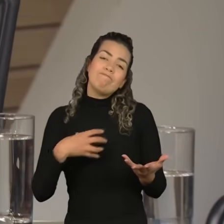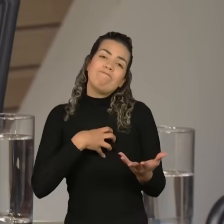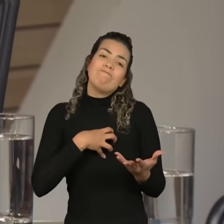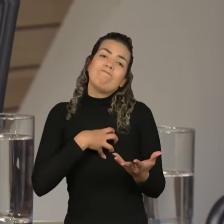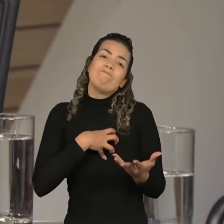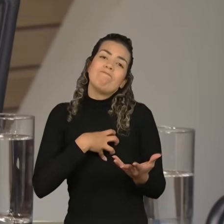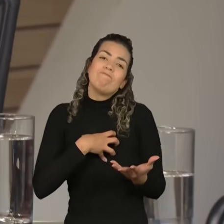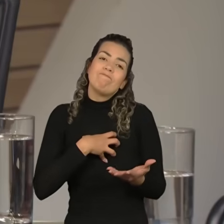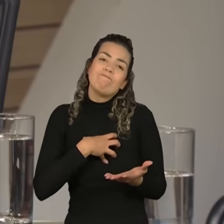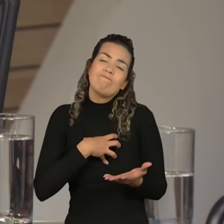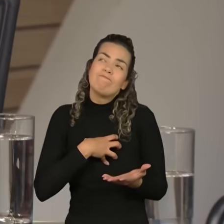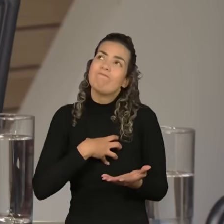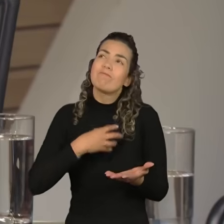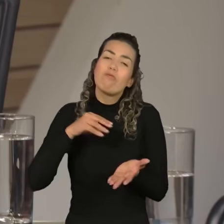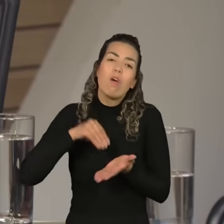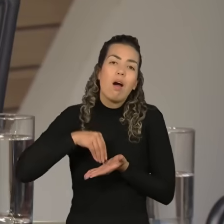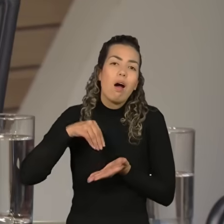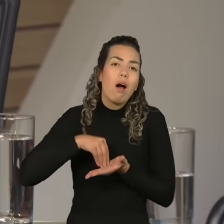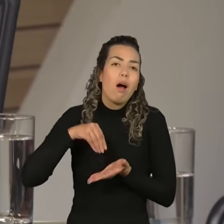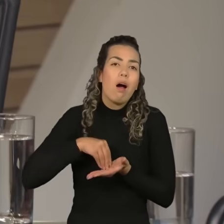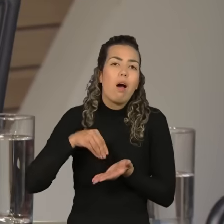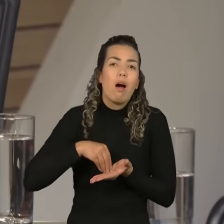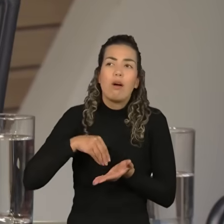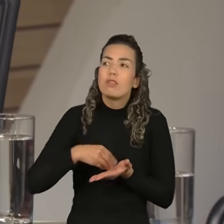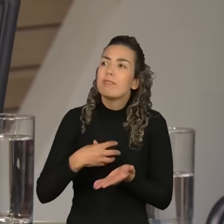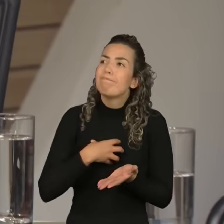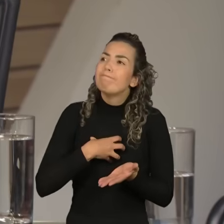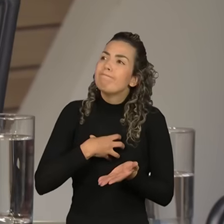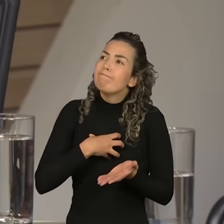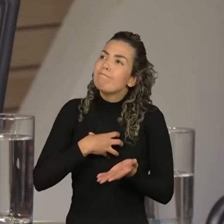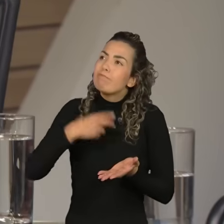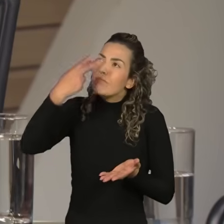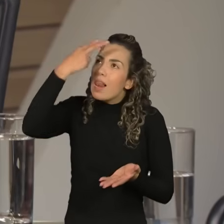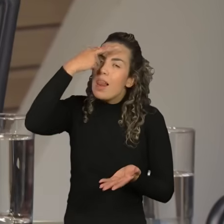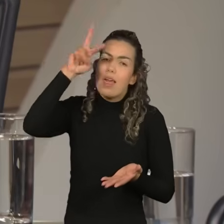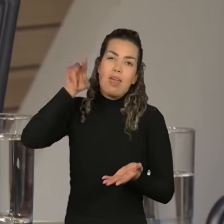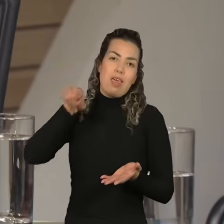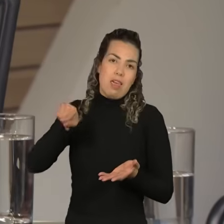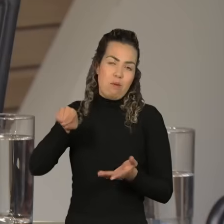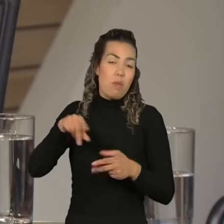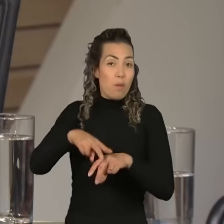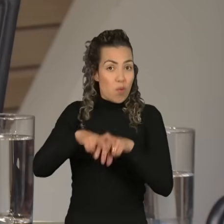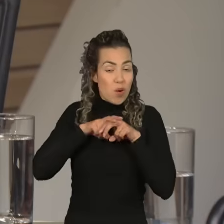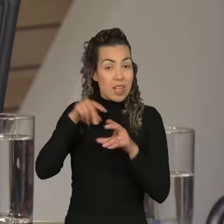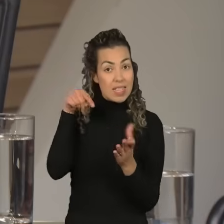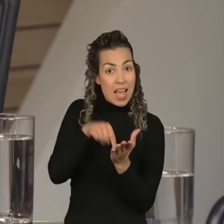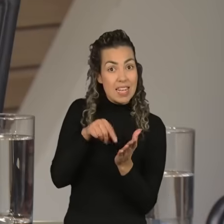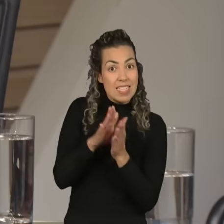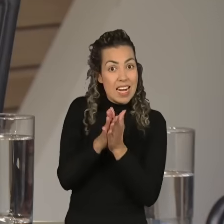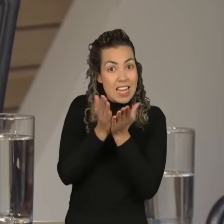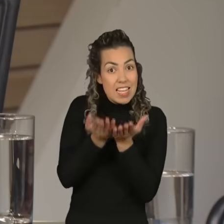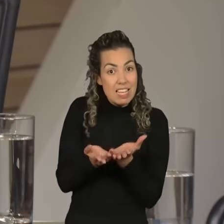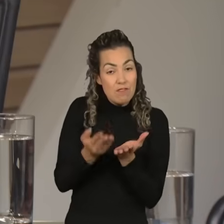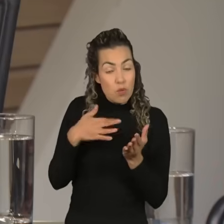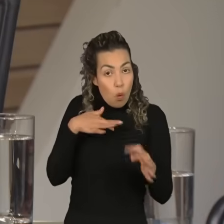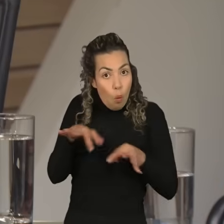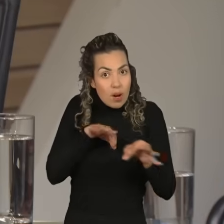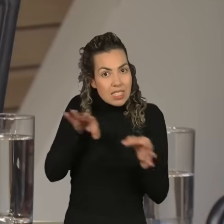de memória, de afeto nas pessoas que estavam ali junto com ele. Então, organizar esse livro foi